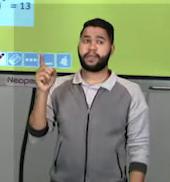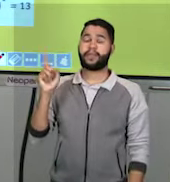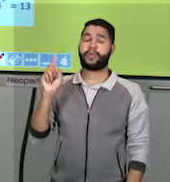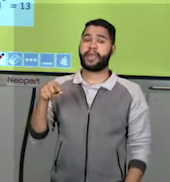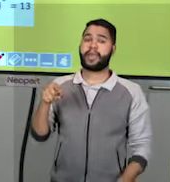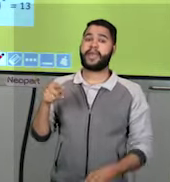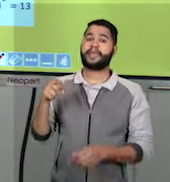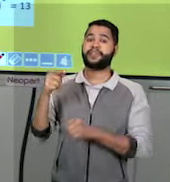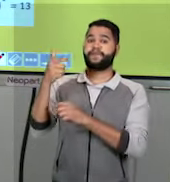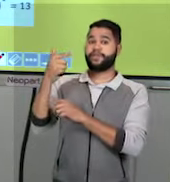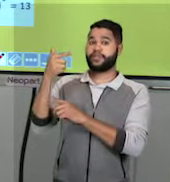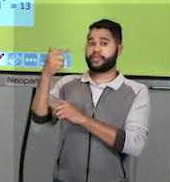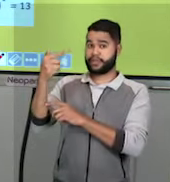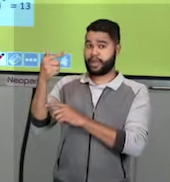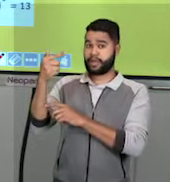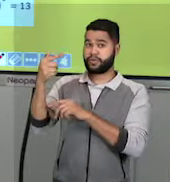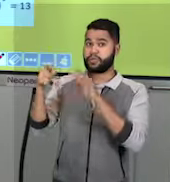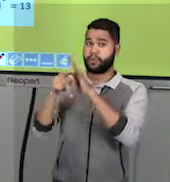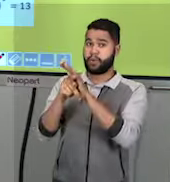base 3. A leitura é essa.